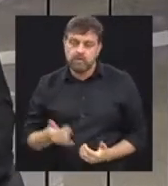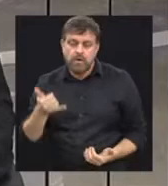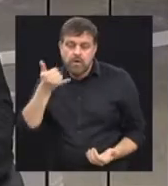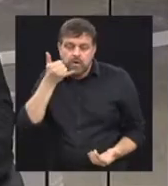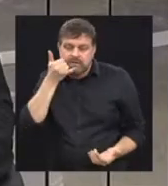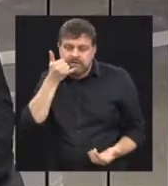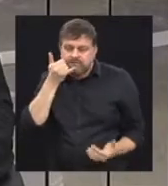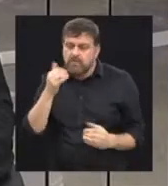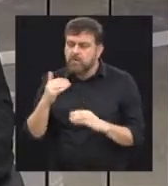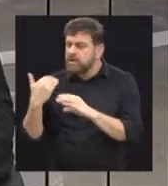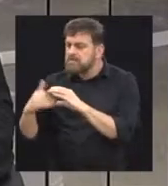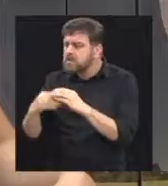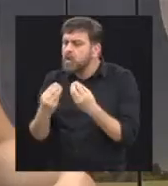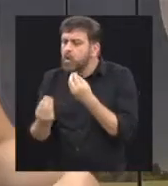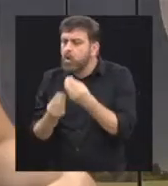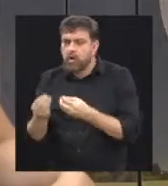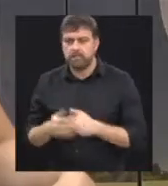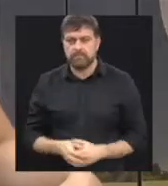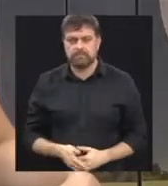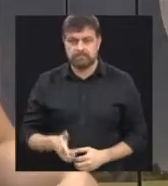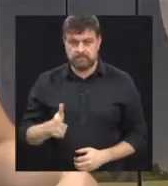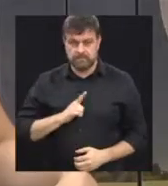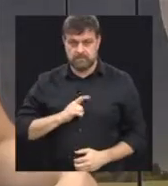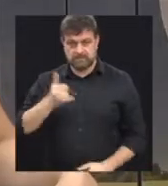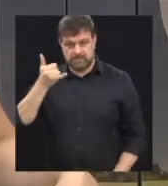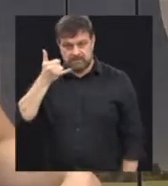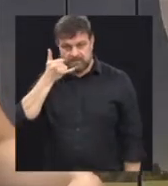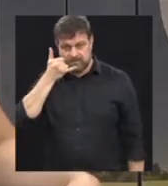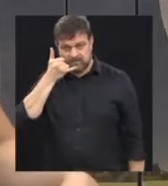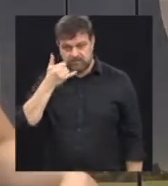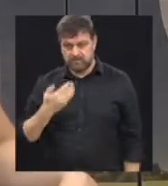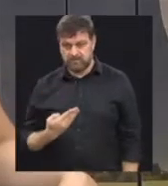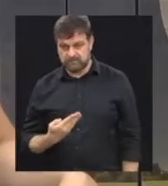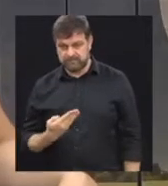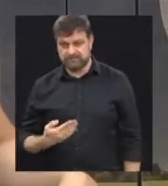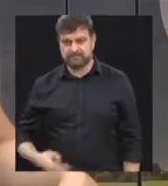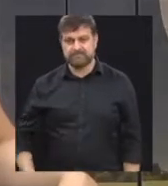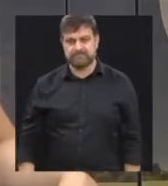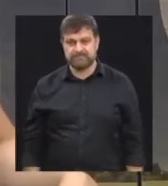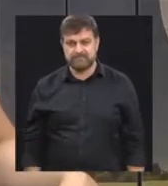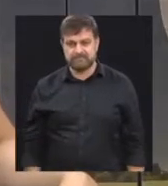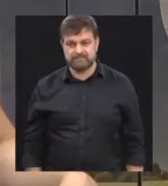em contato com vocês, Nádia? Eles entram em contato pelo telefone, que é